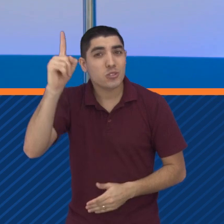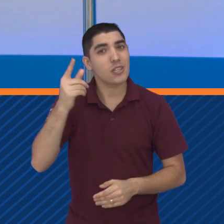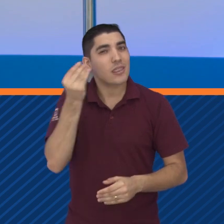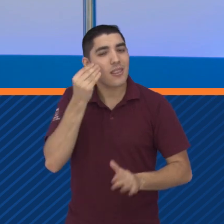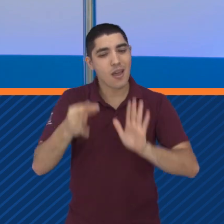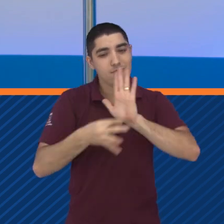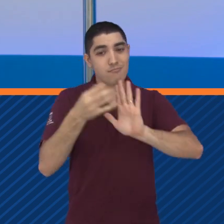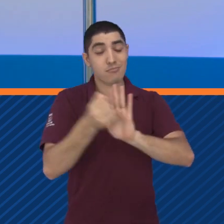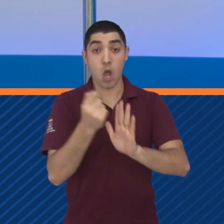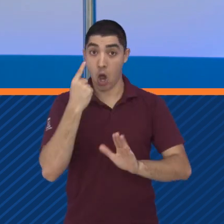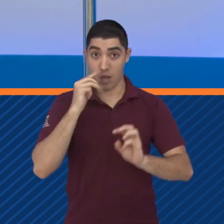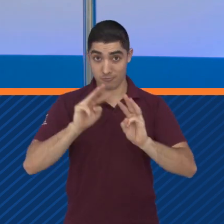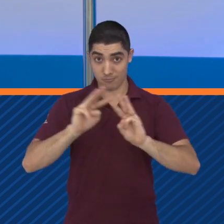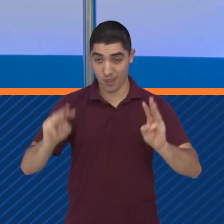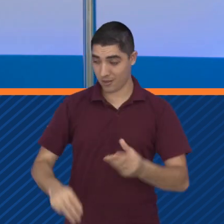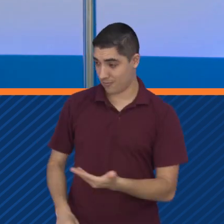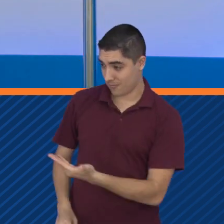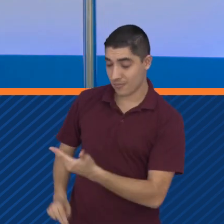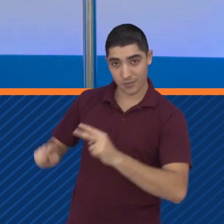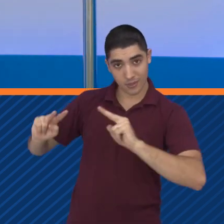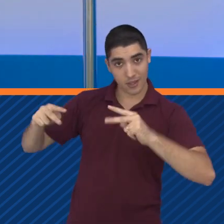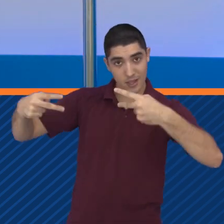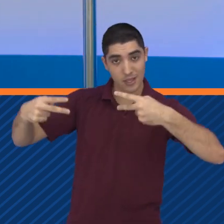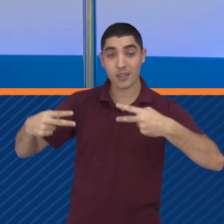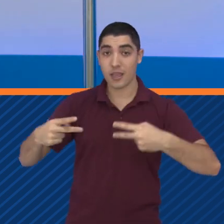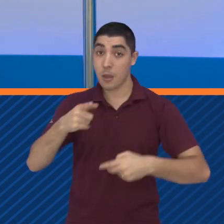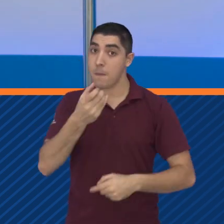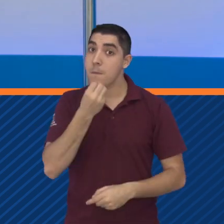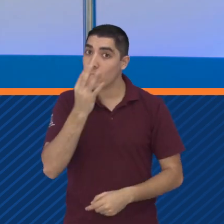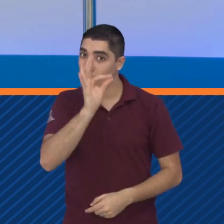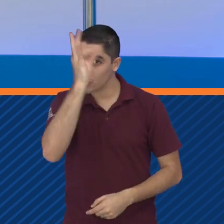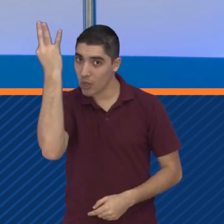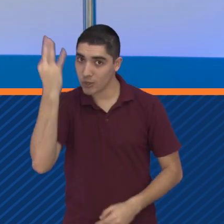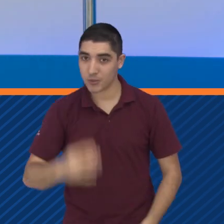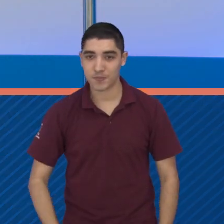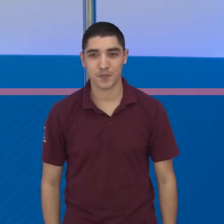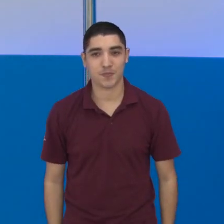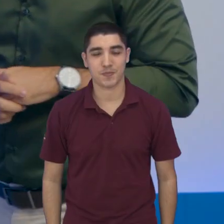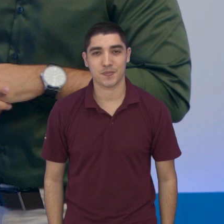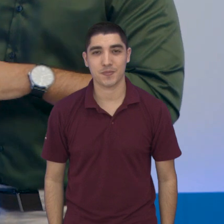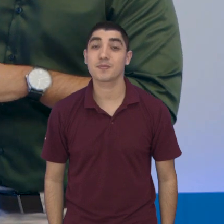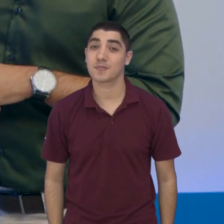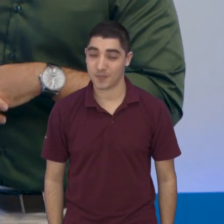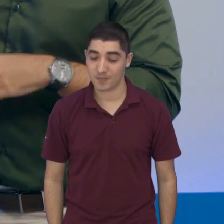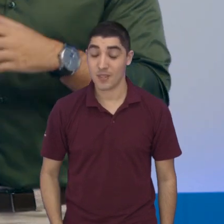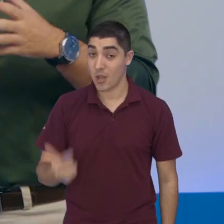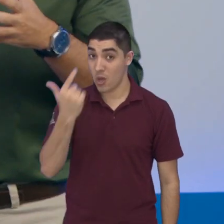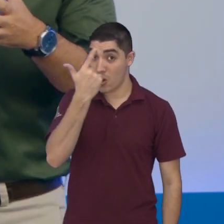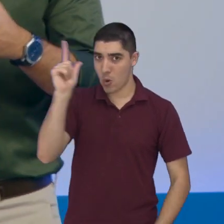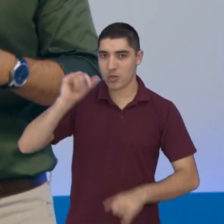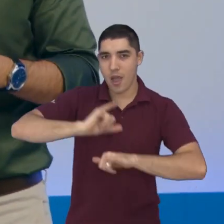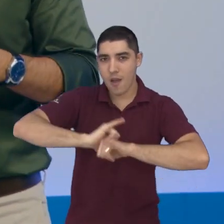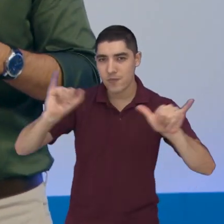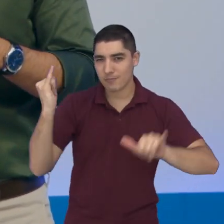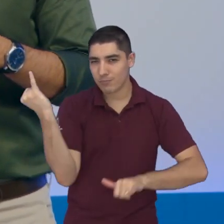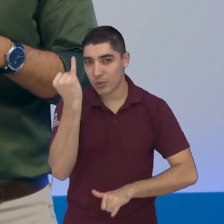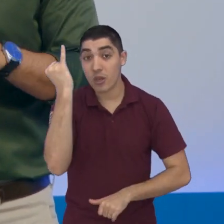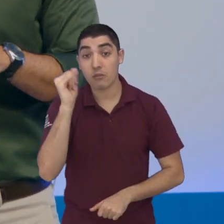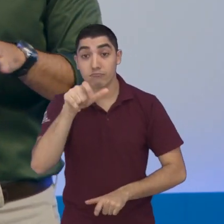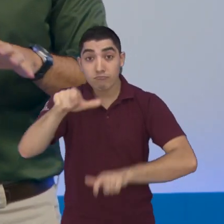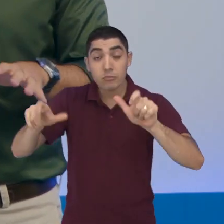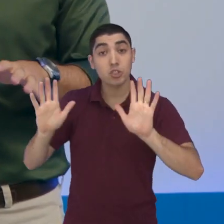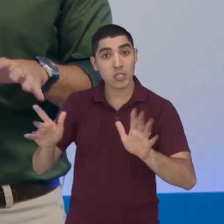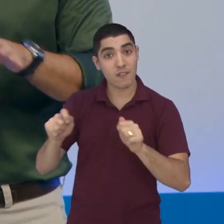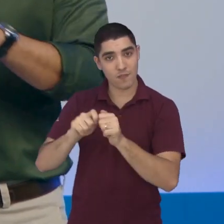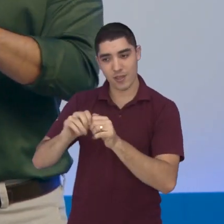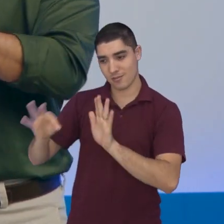Garanta a sua inscrição o endereço é esse aqui que tá aparecendo na tela boa sorte a todos e tem outro recado mas agora para quem